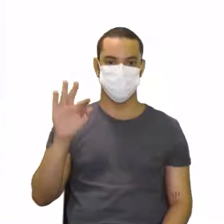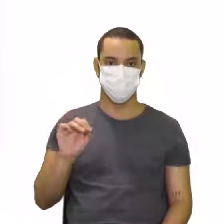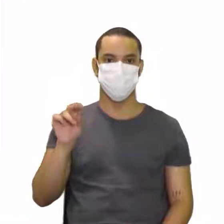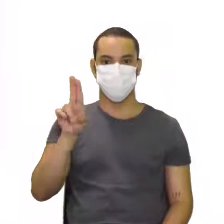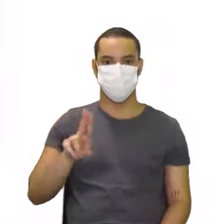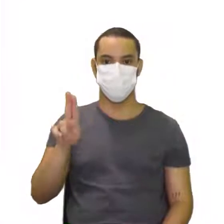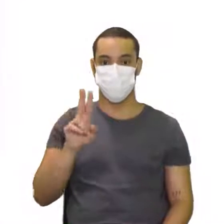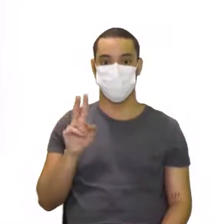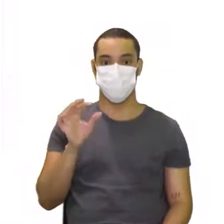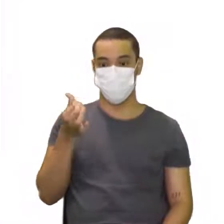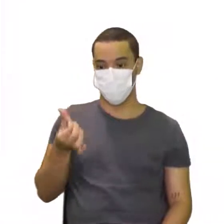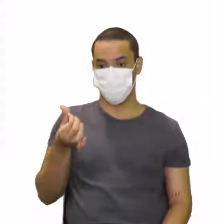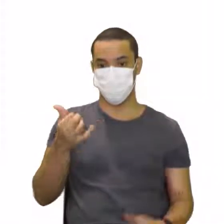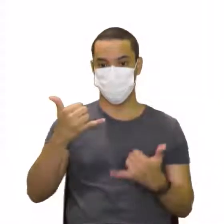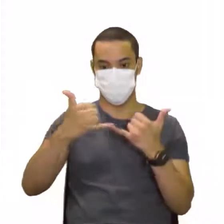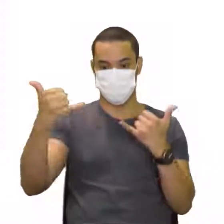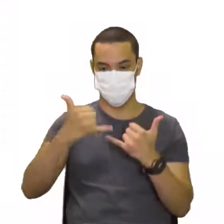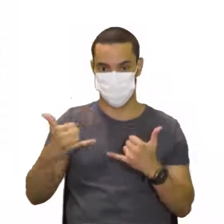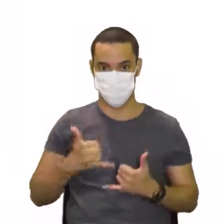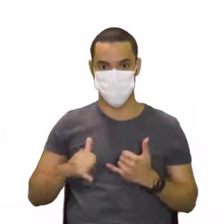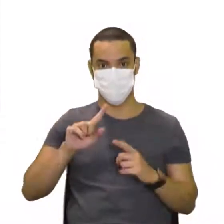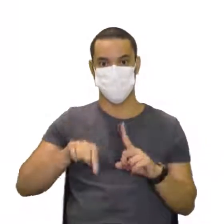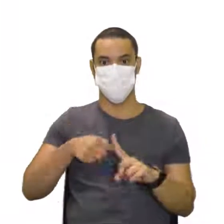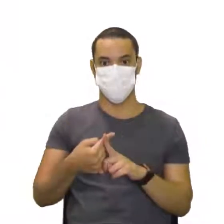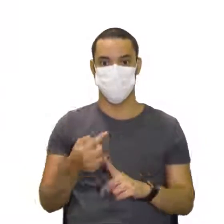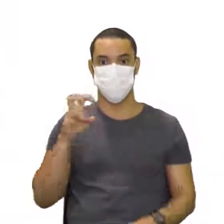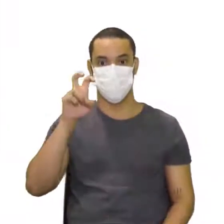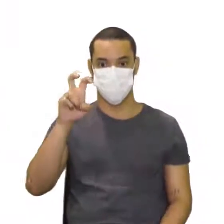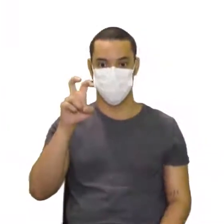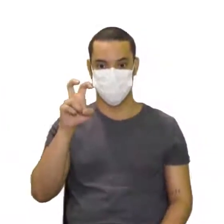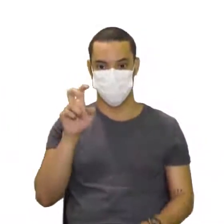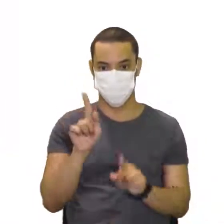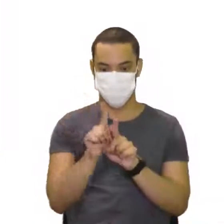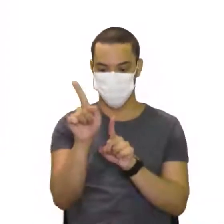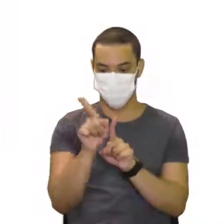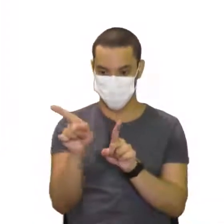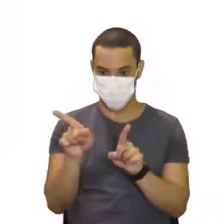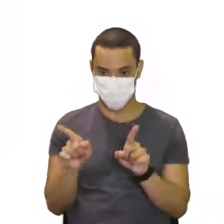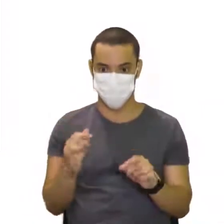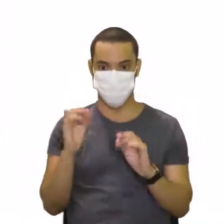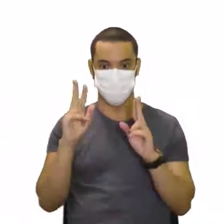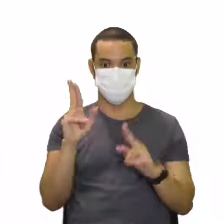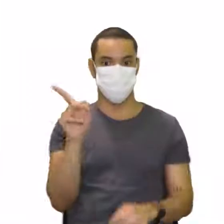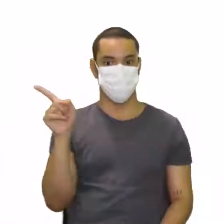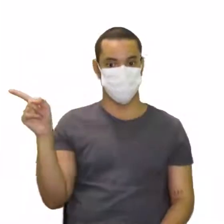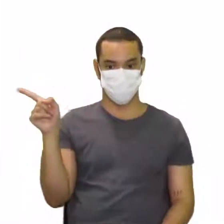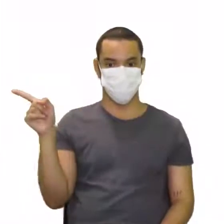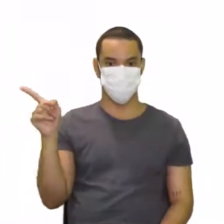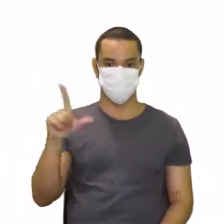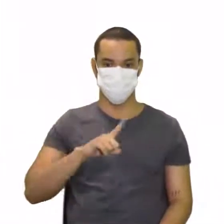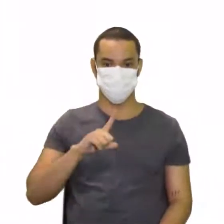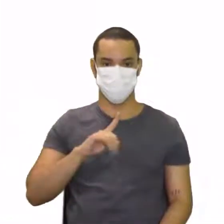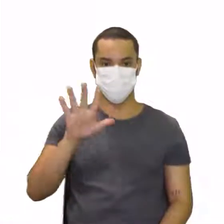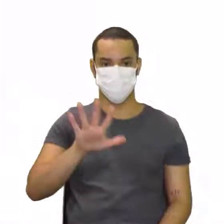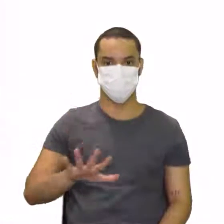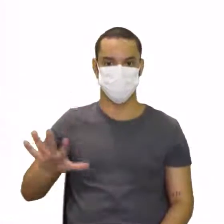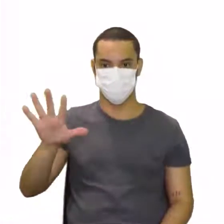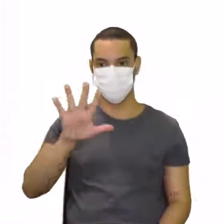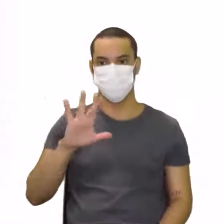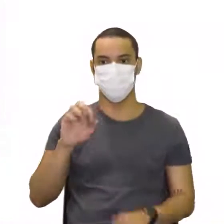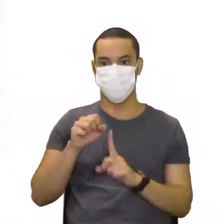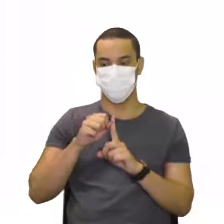6 fios e 5 agulhas, tá? Esse exemplo aqui da figura. Uma parte chamada